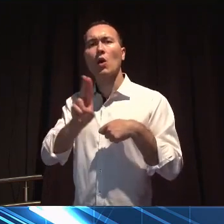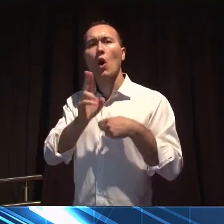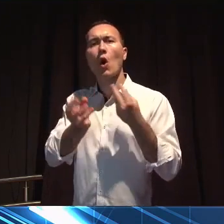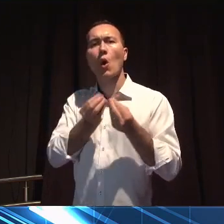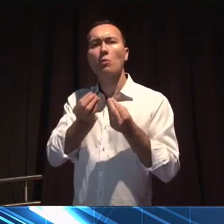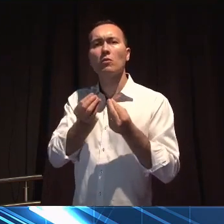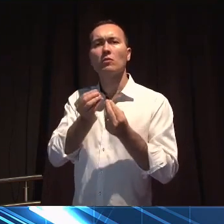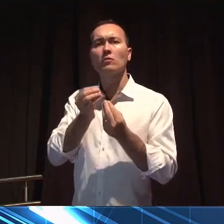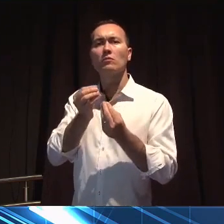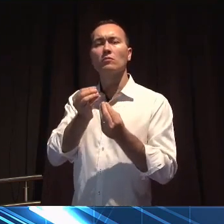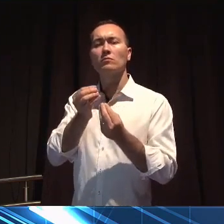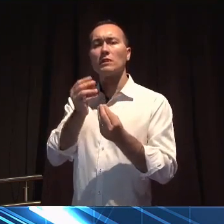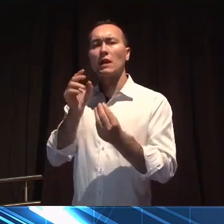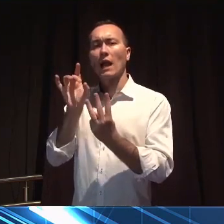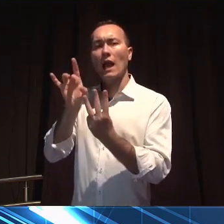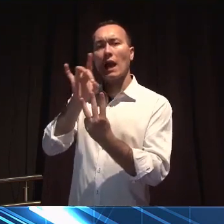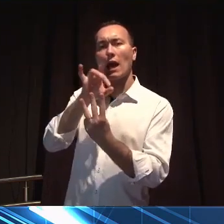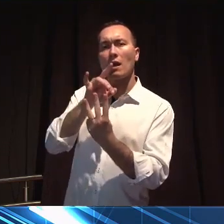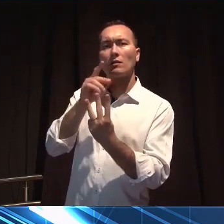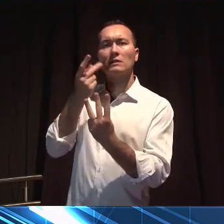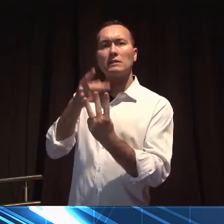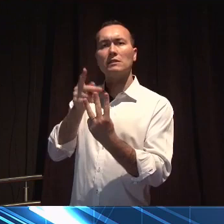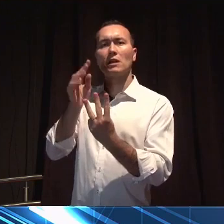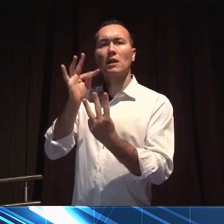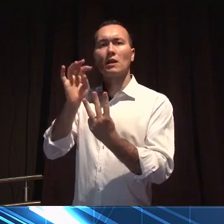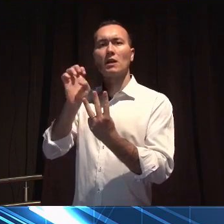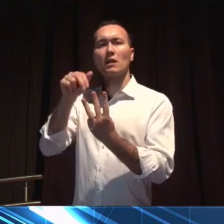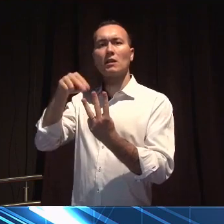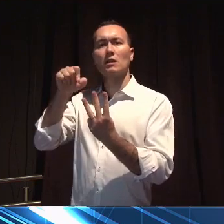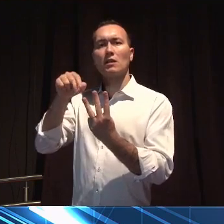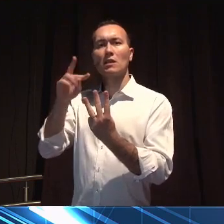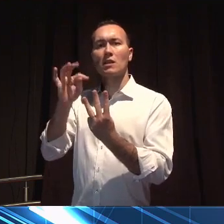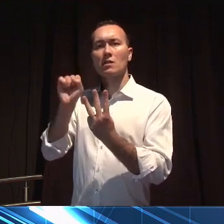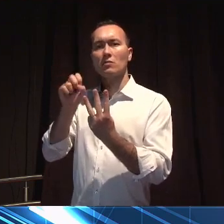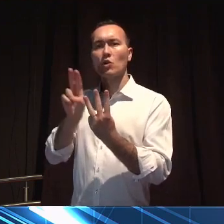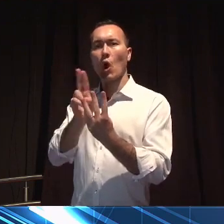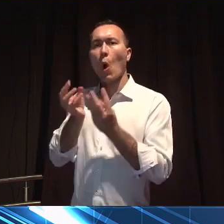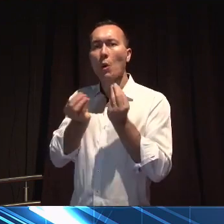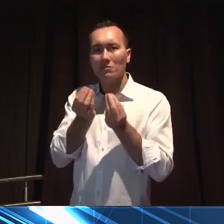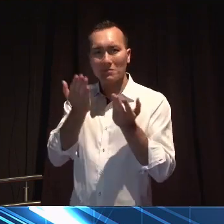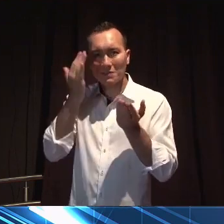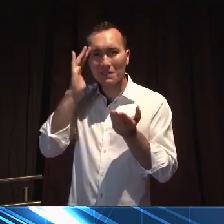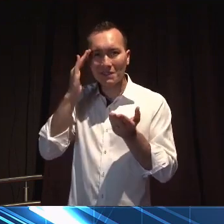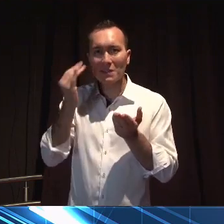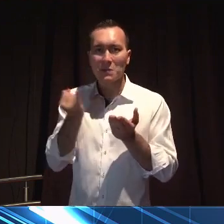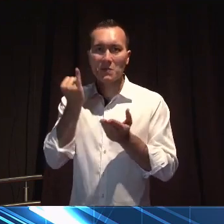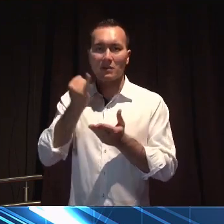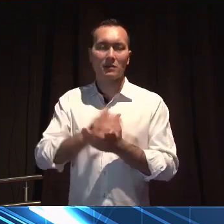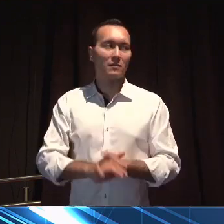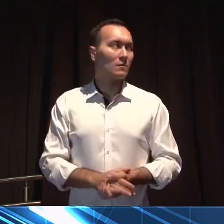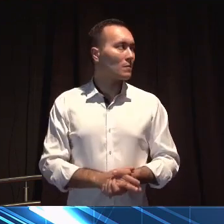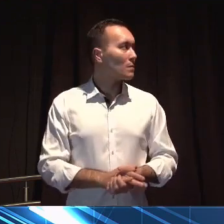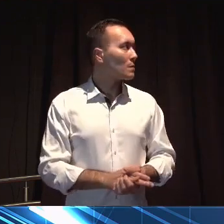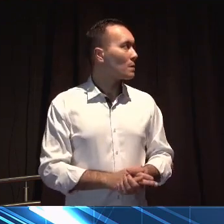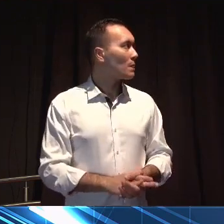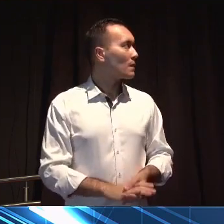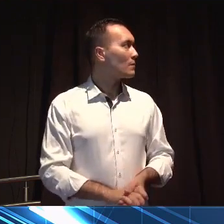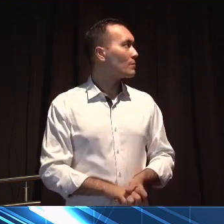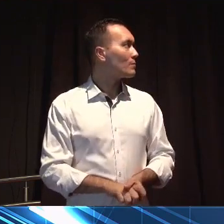lá e instalar nos tenants. Para vocês terem noção assim, da arquitetura de deploy, mais ou menos, né, tem